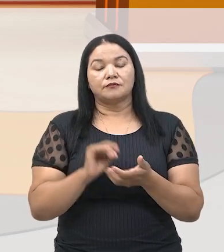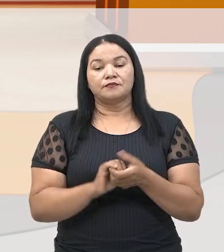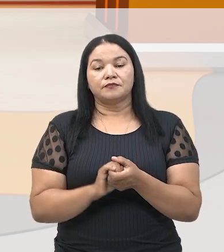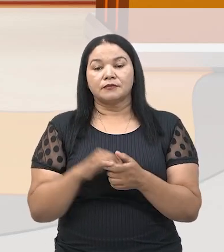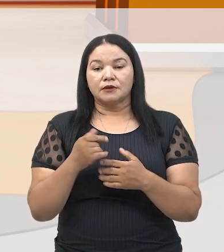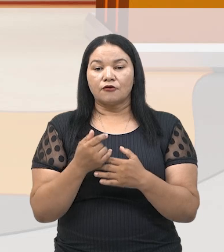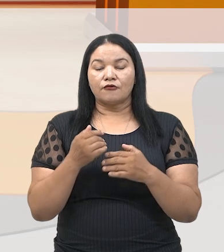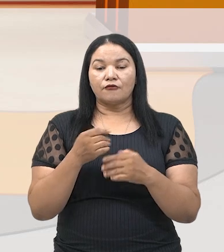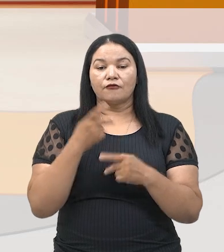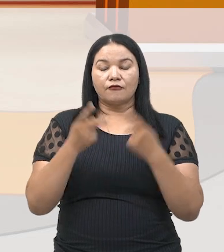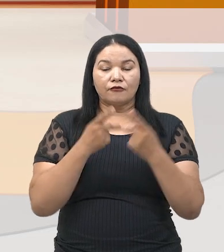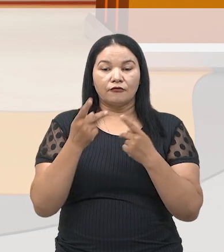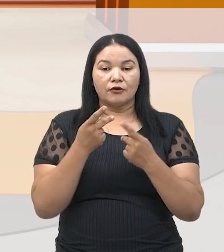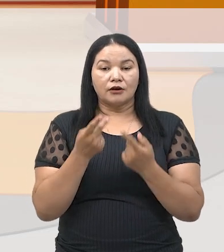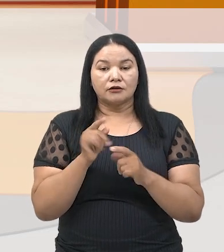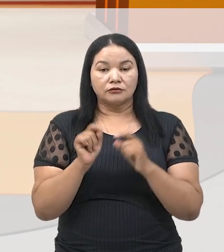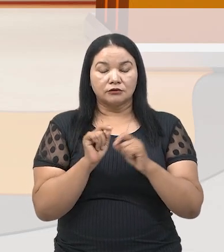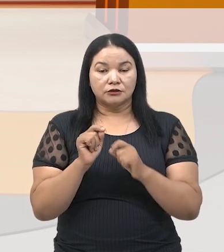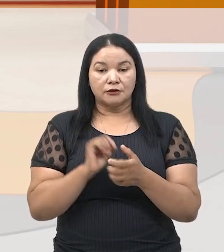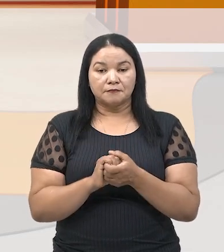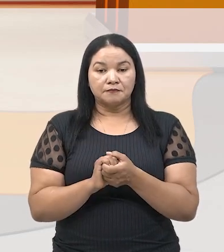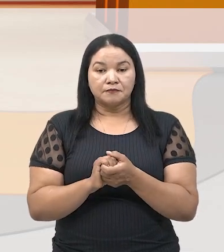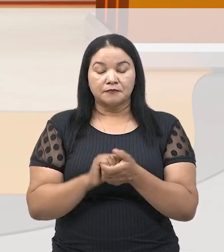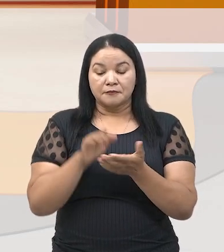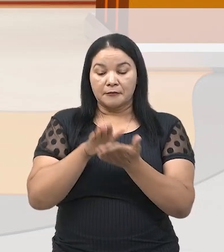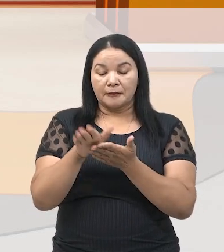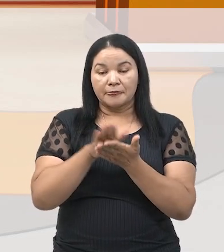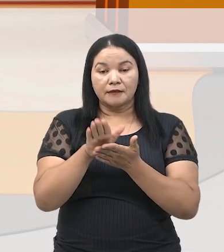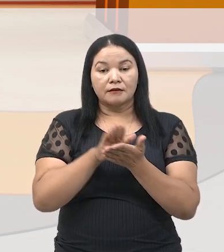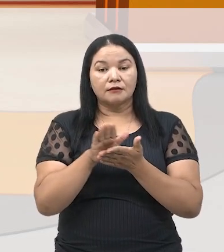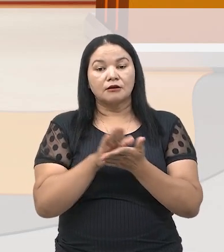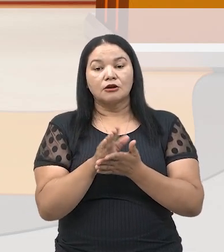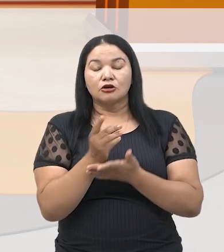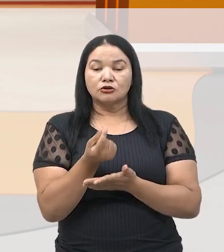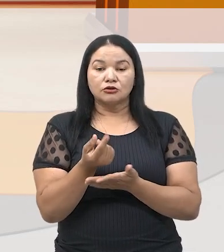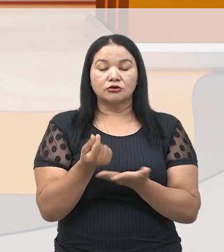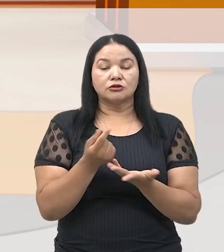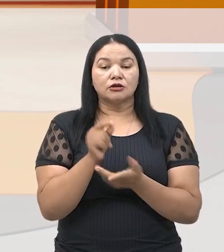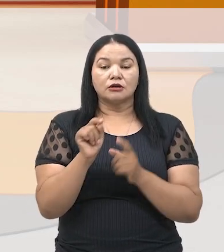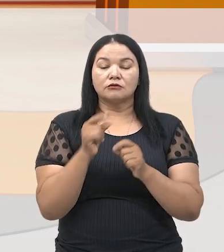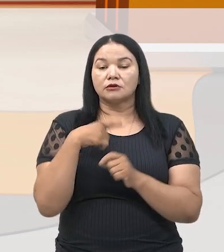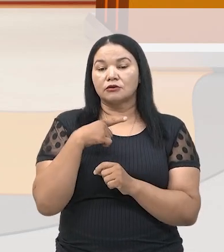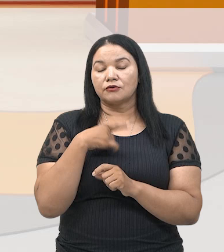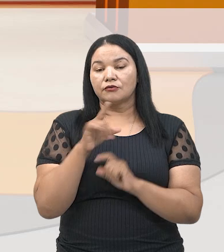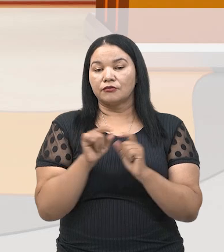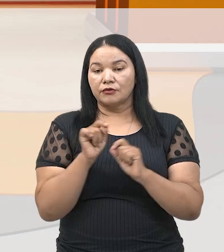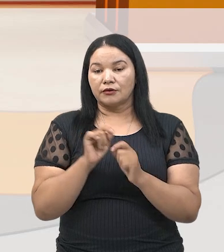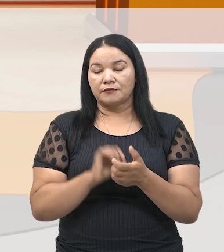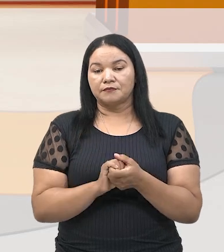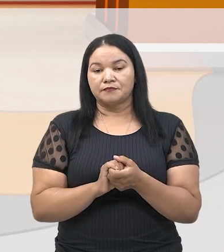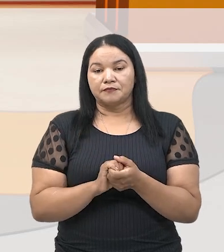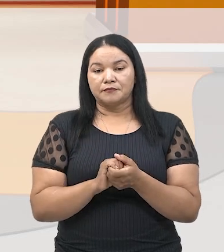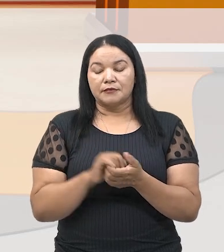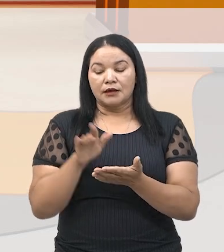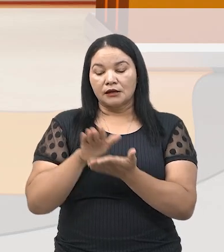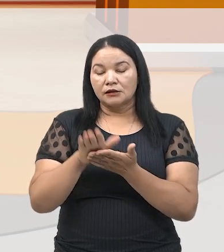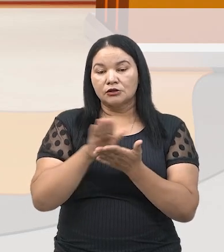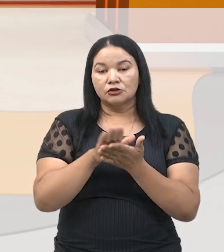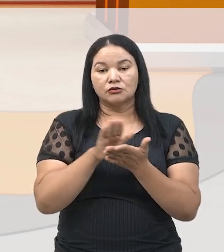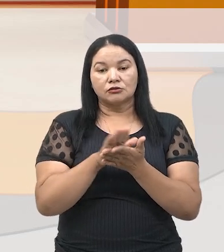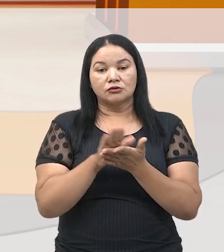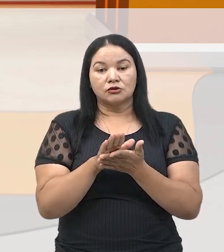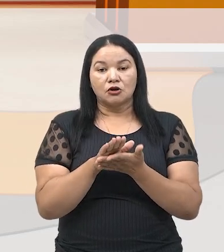de emissão descontrolada de moeda, quer dizer o seguinte, que havia a emissão excessiva, ou seja, em